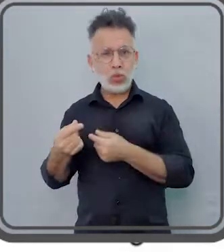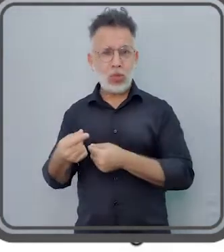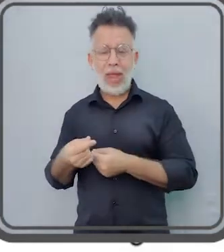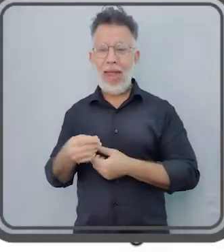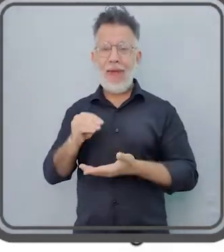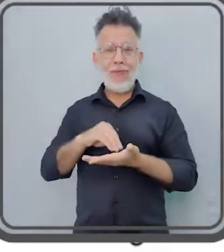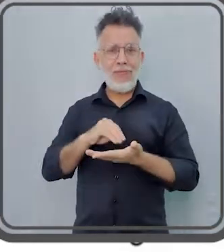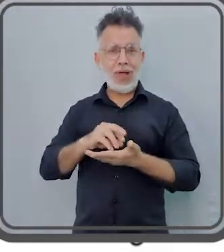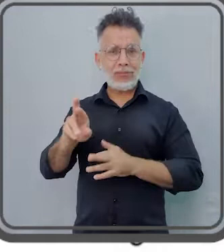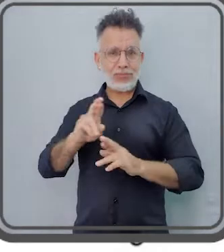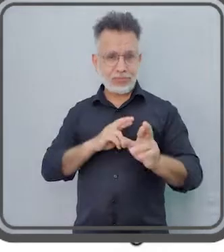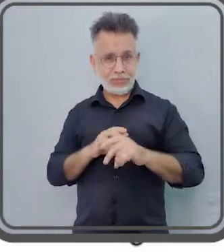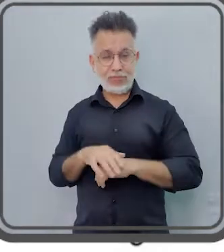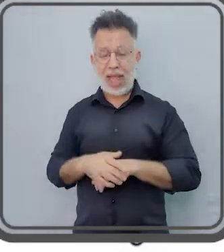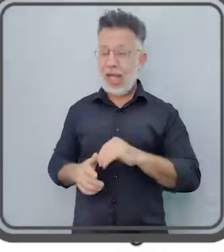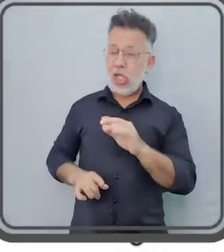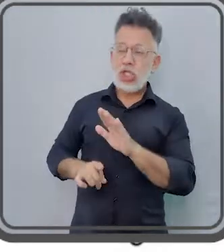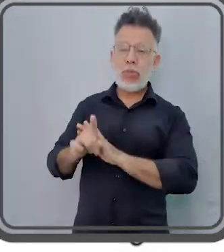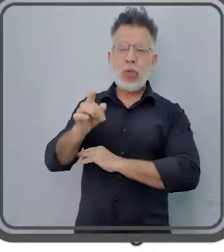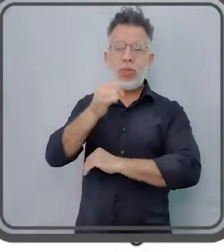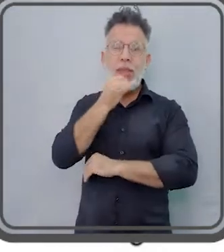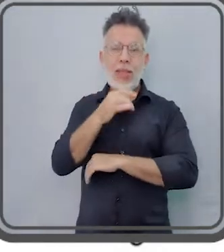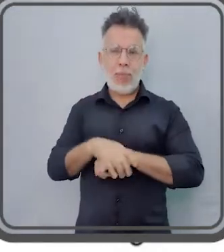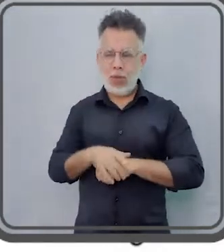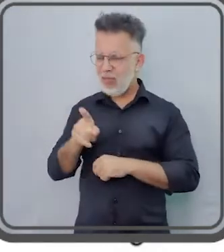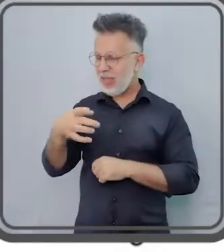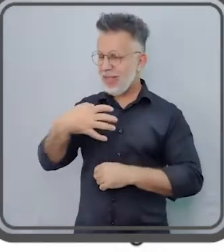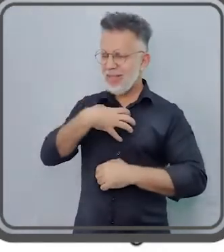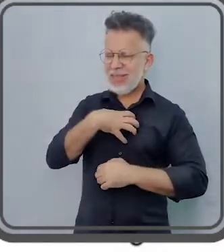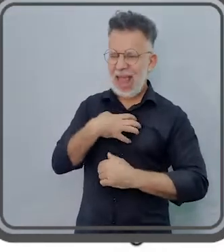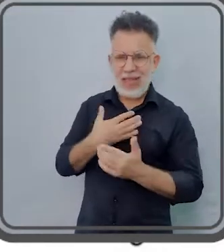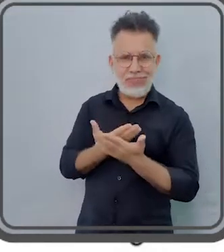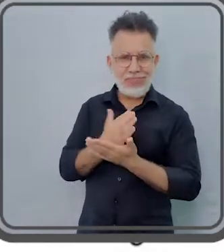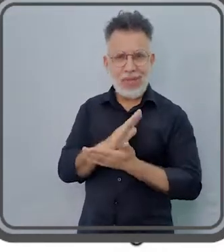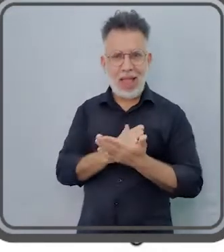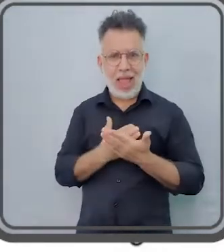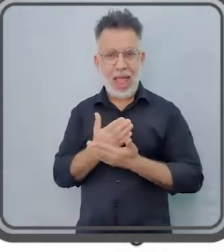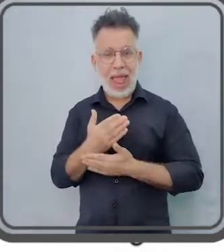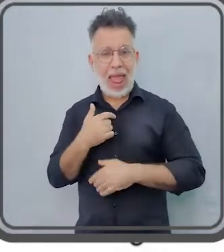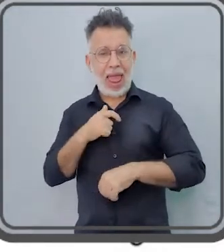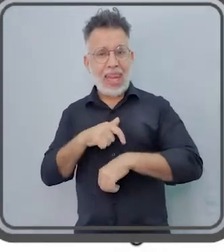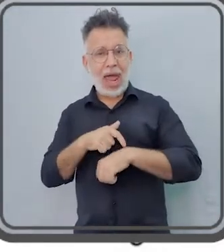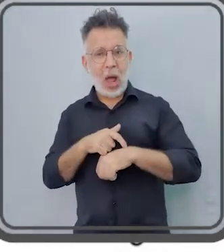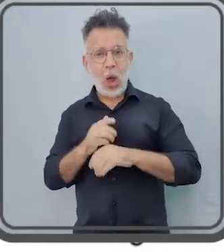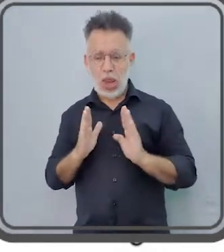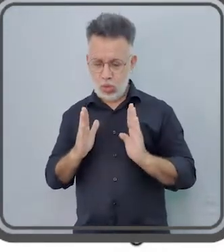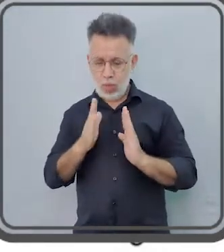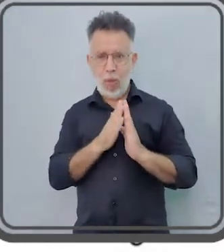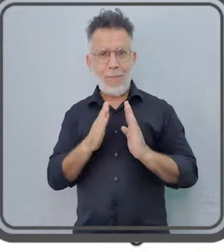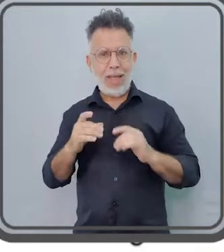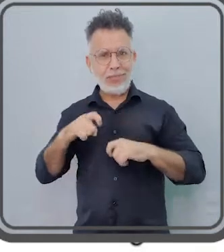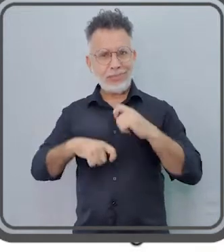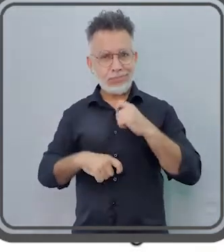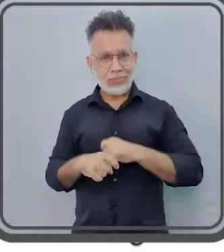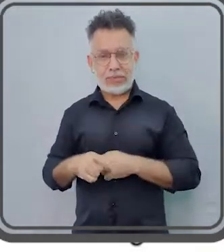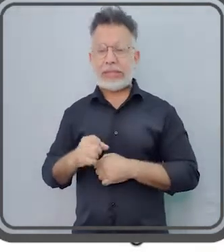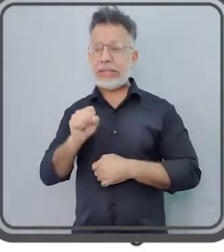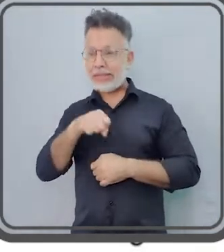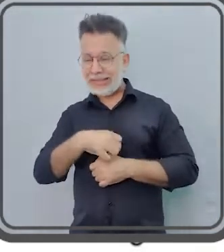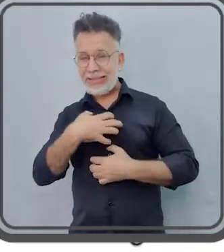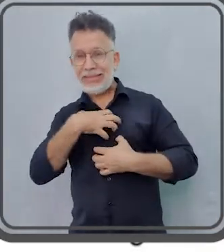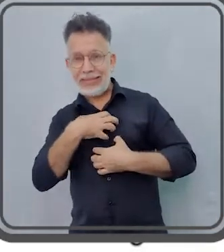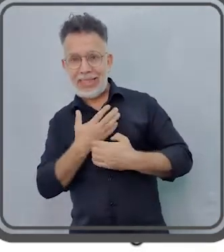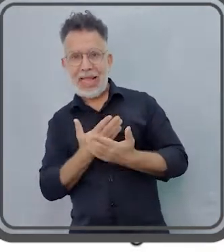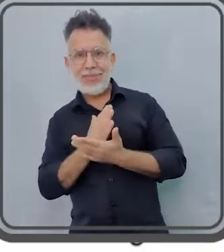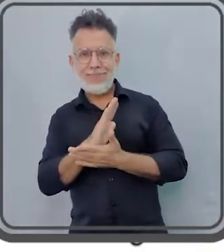sente desconforto na hora da relação sexual, né, para algumas entrevistadas? Muitas diziam, uma grande maioria, diziam que sim. Eu